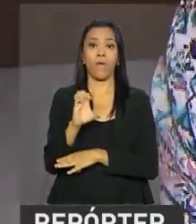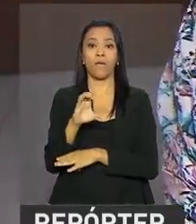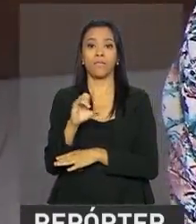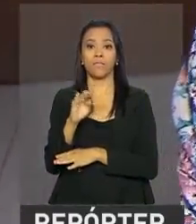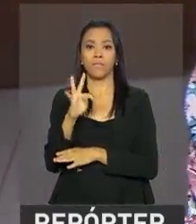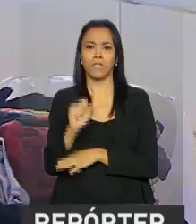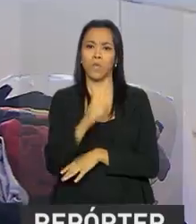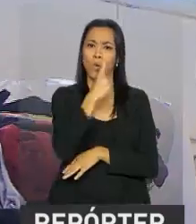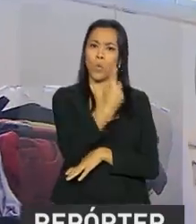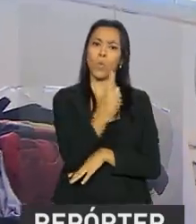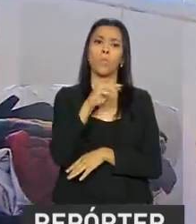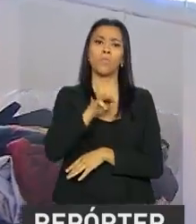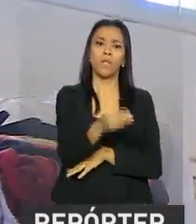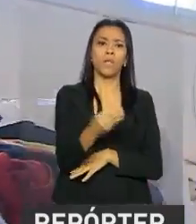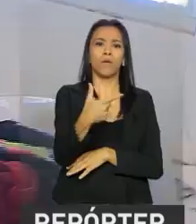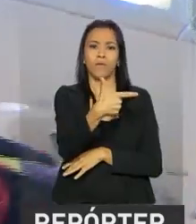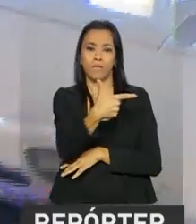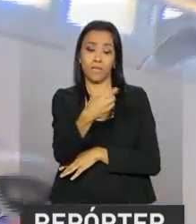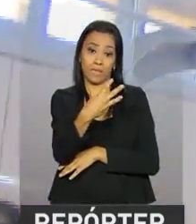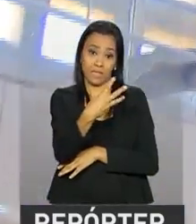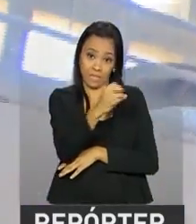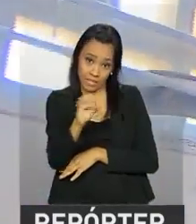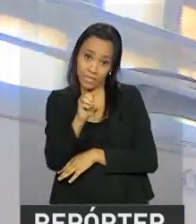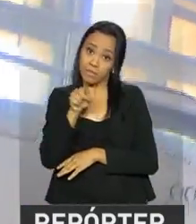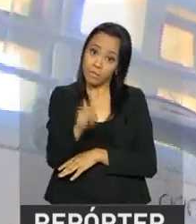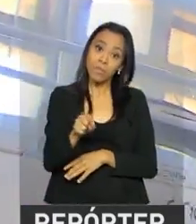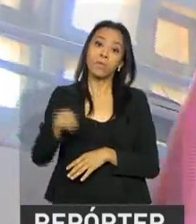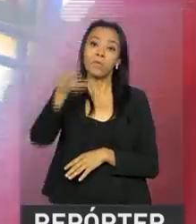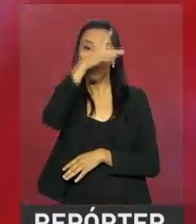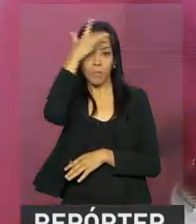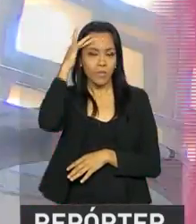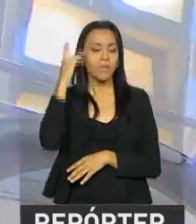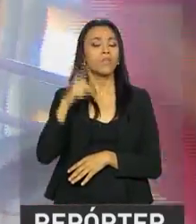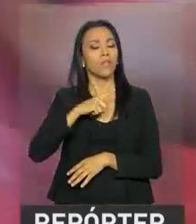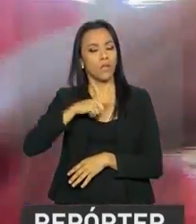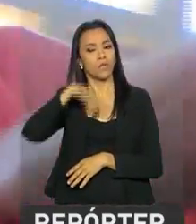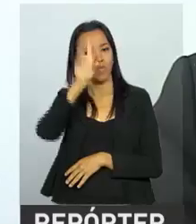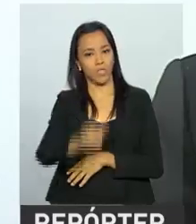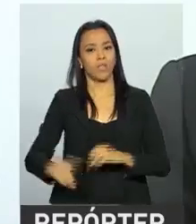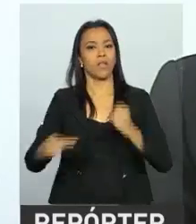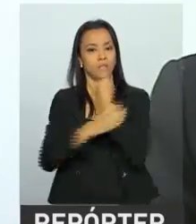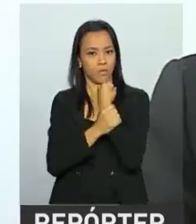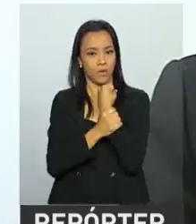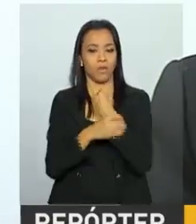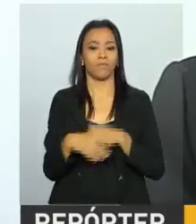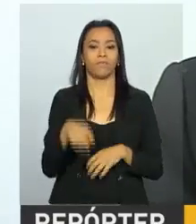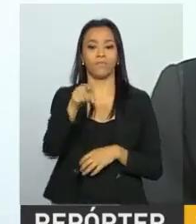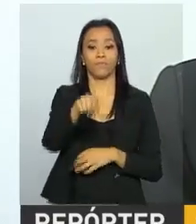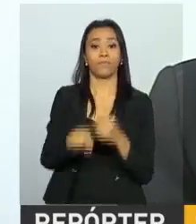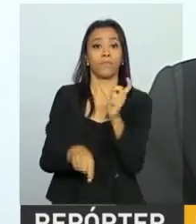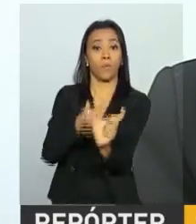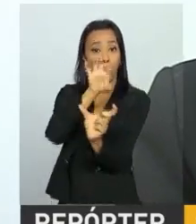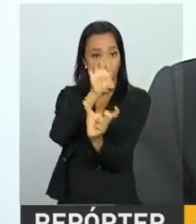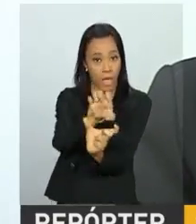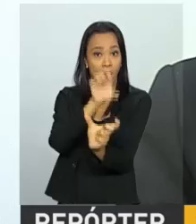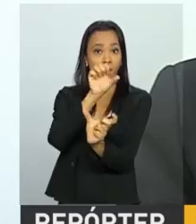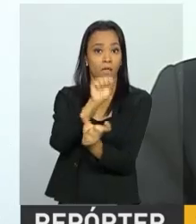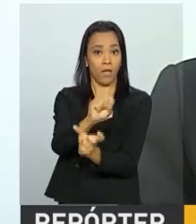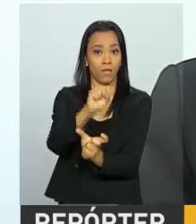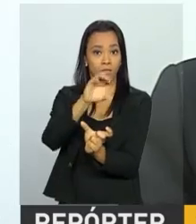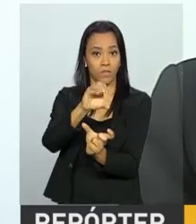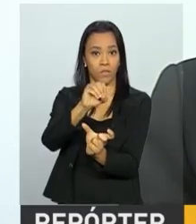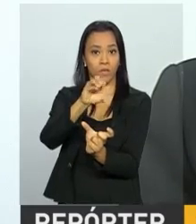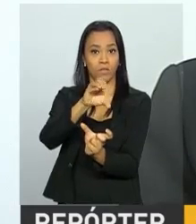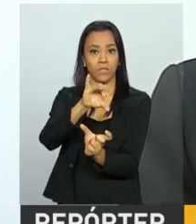e 300 mil pessoas têm seus direitos garantidos pelo sistema. O E-Social é um projeto muito maior,